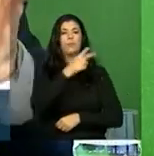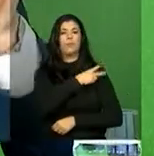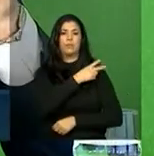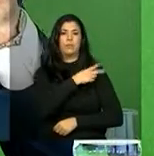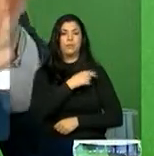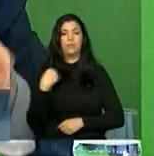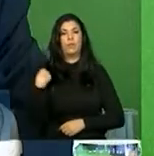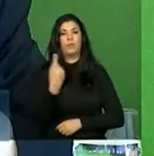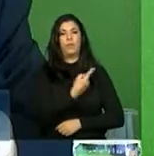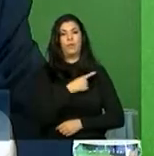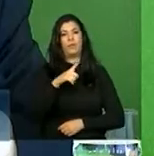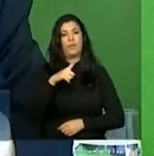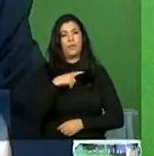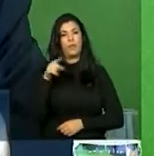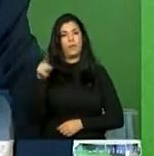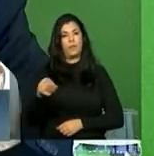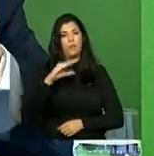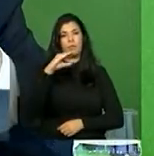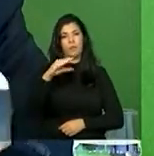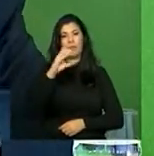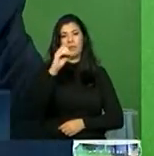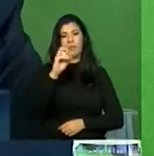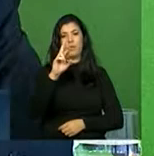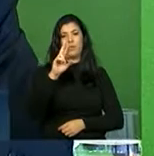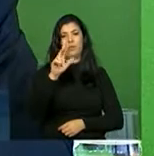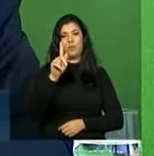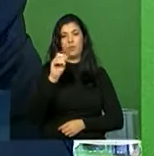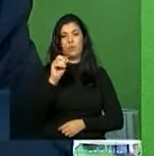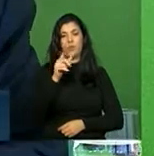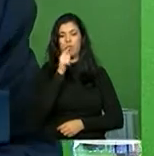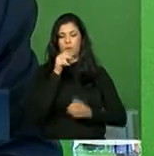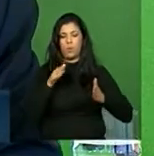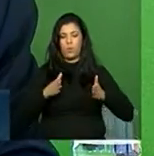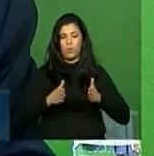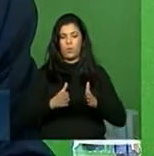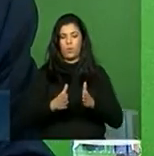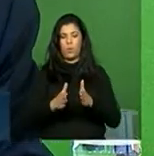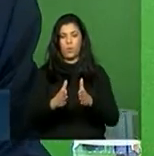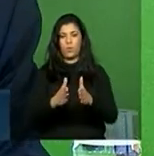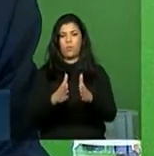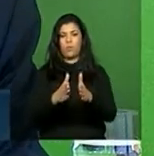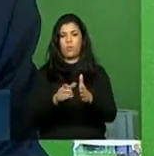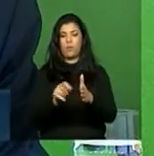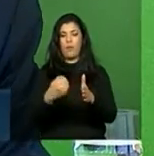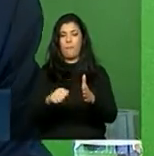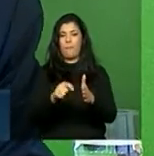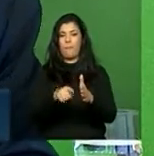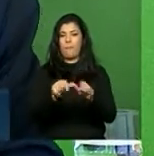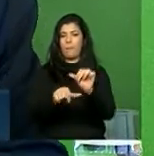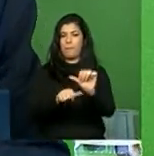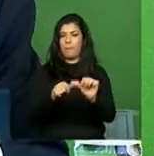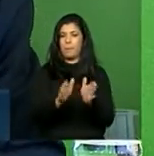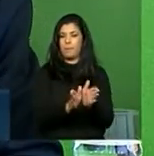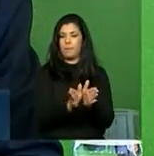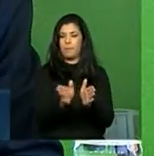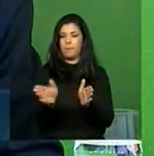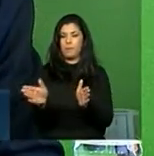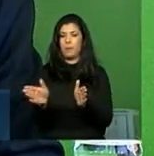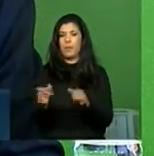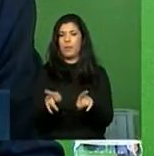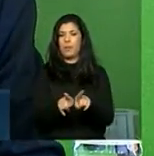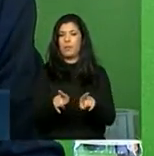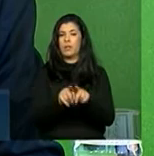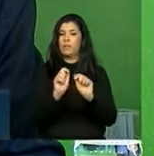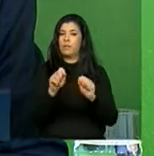nós temos um córrego que precisa ser a retificado e nós